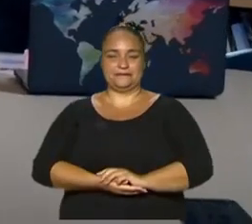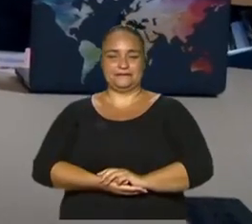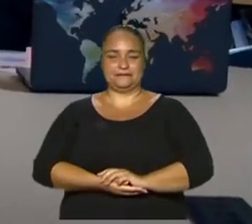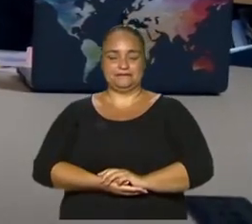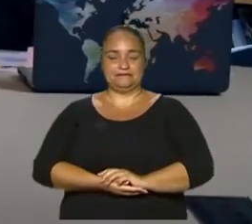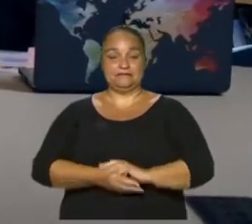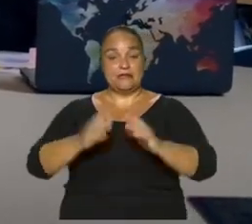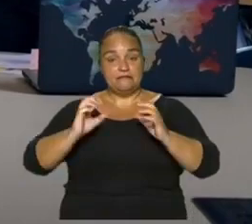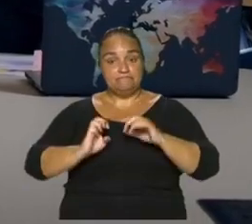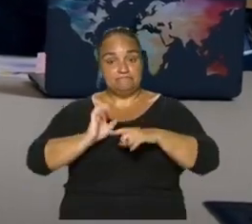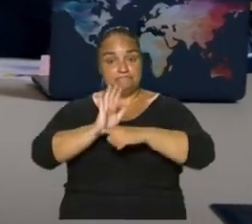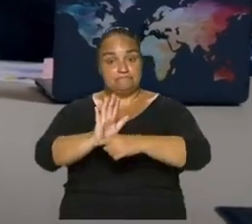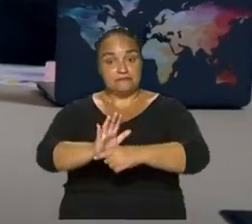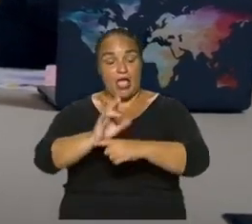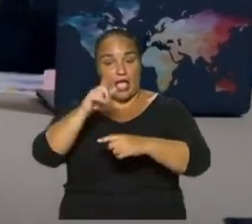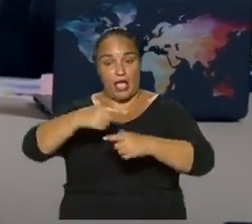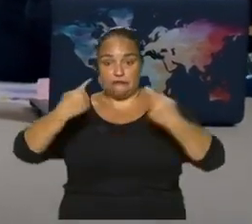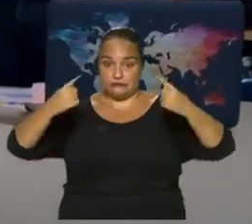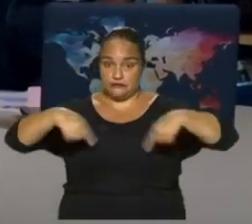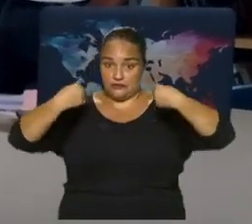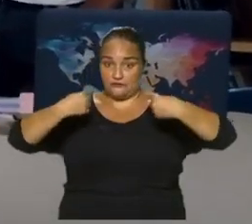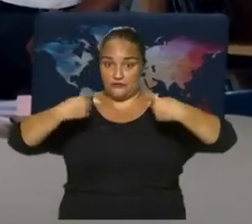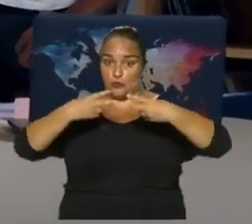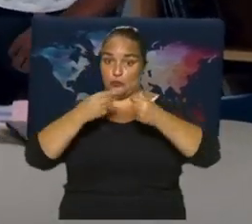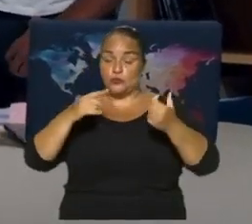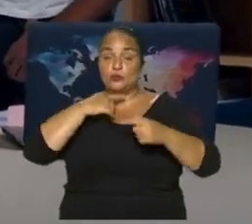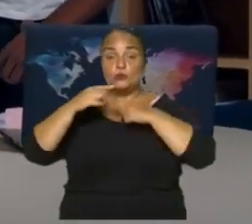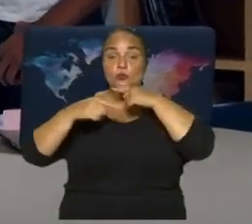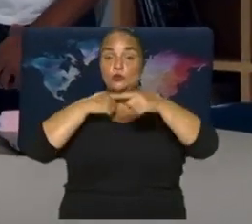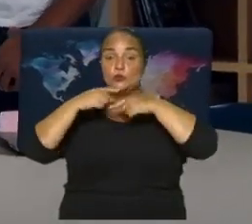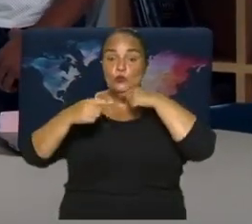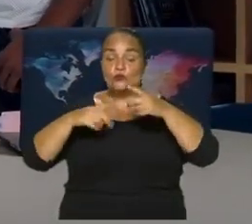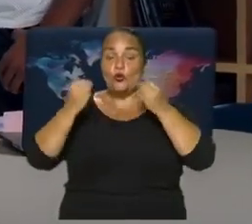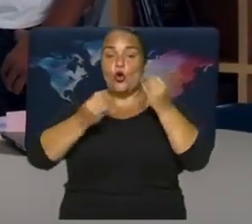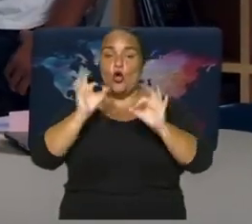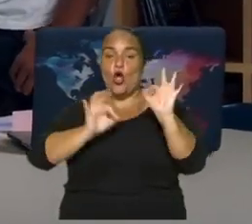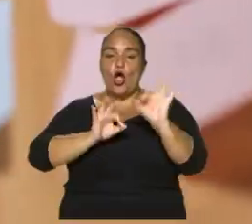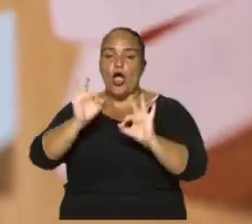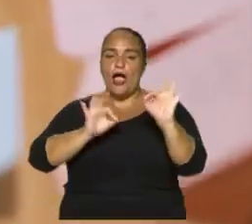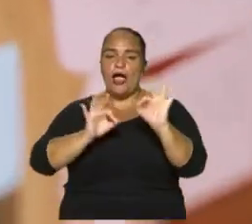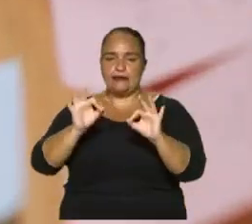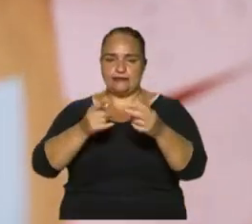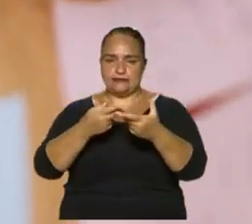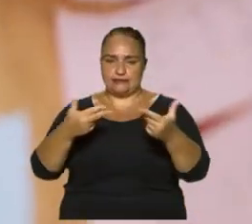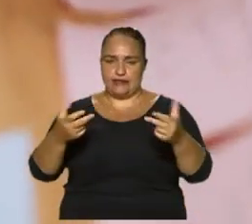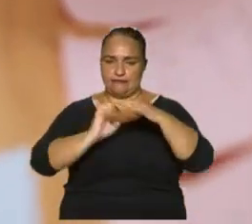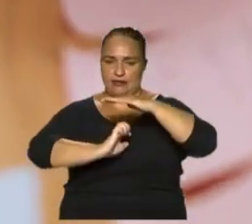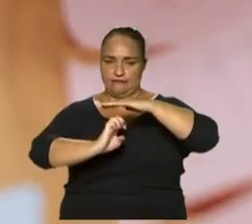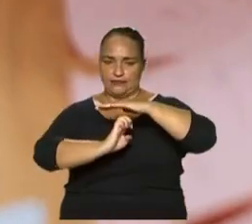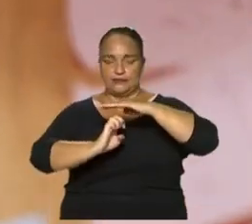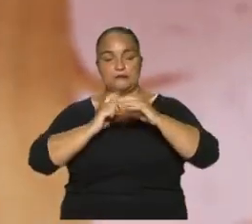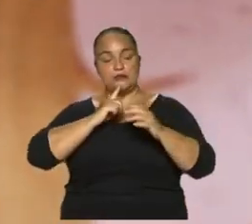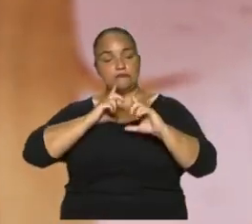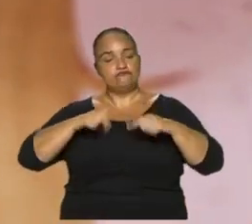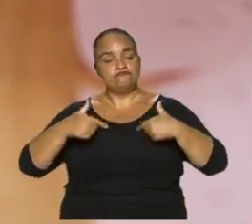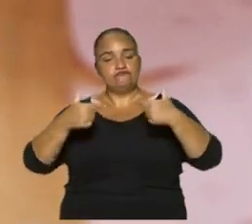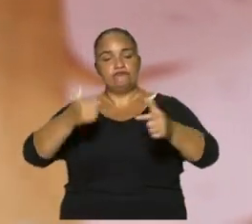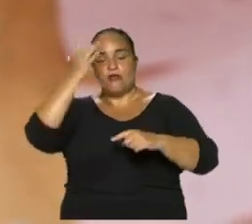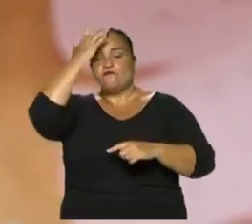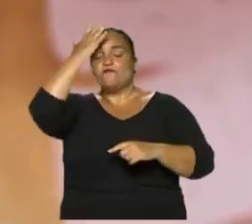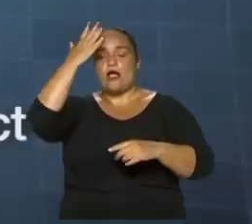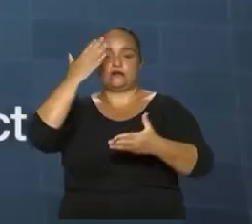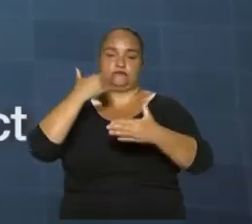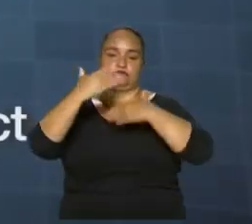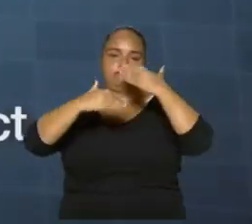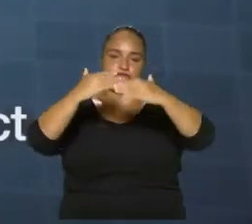Empreender é um desafio. Muitas dúvidas surgem na hora de montar um negócio. Mas existe uma ação que tem facilitado esse